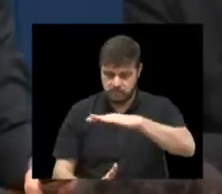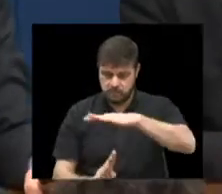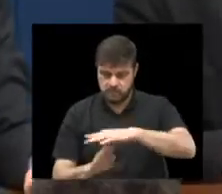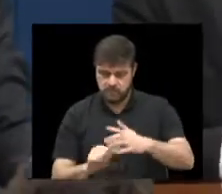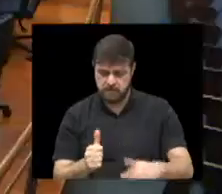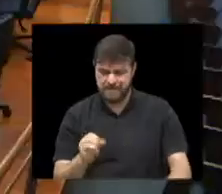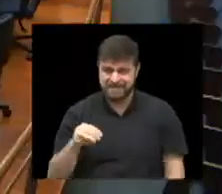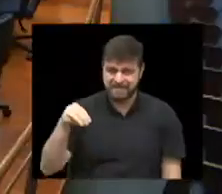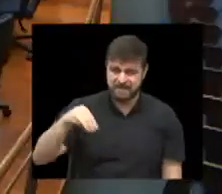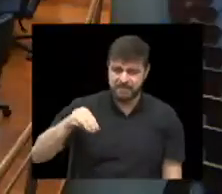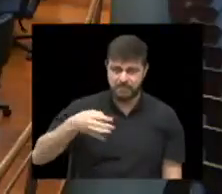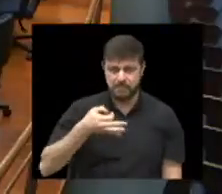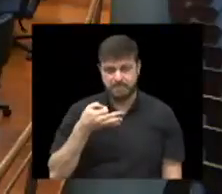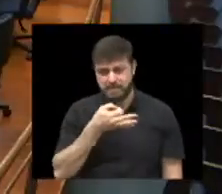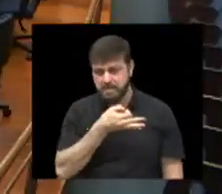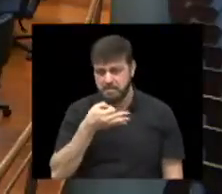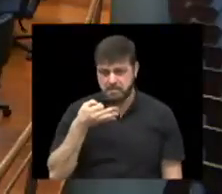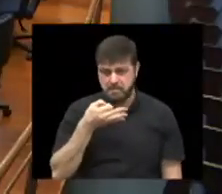a matéria.